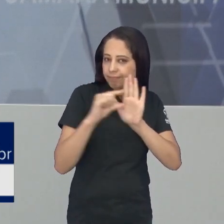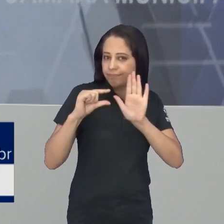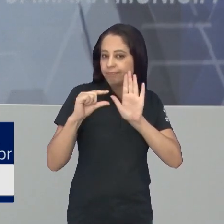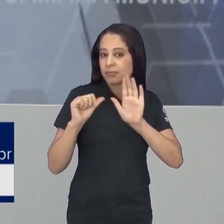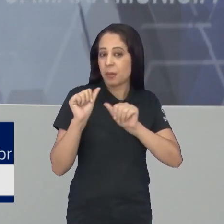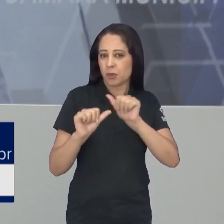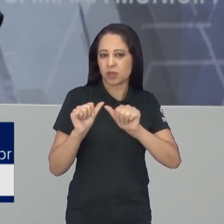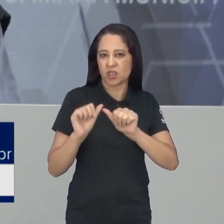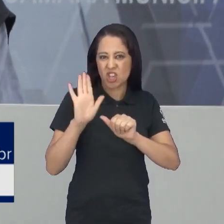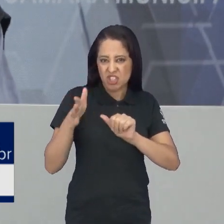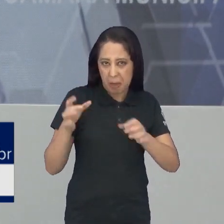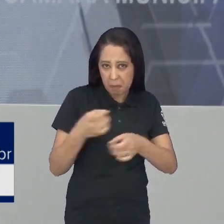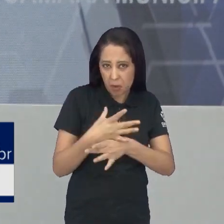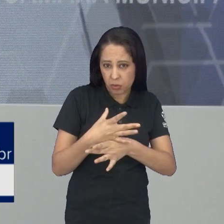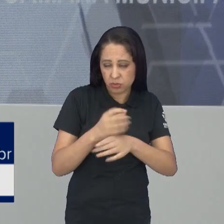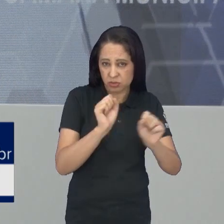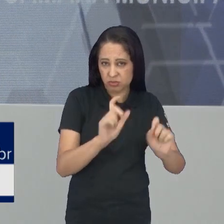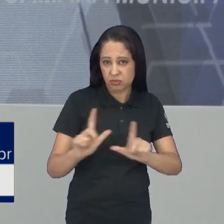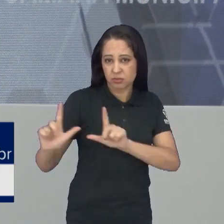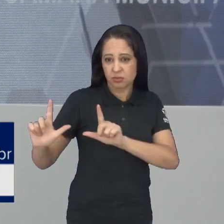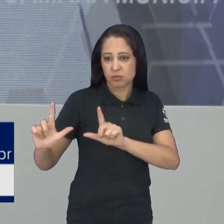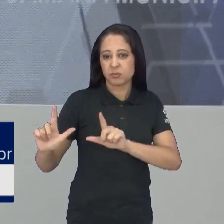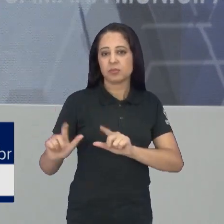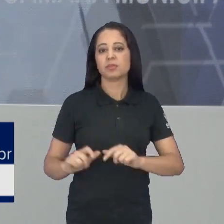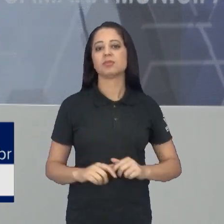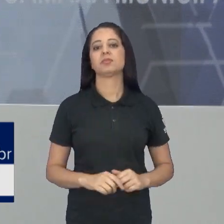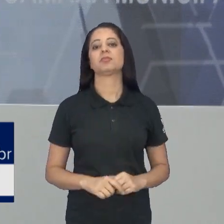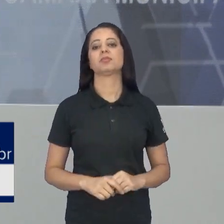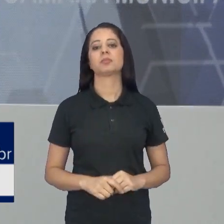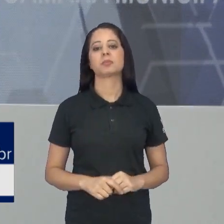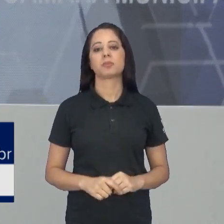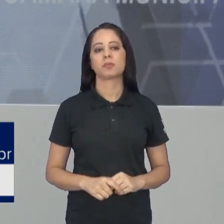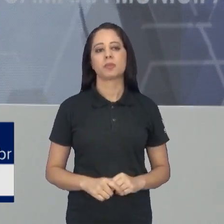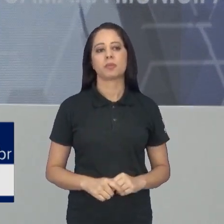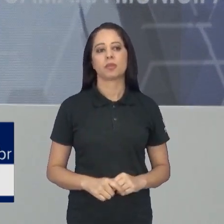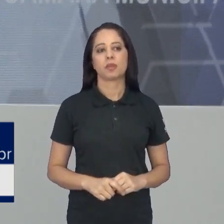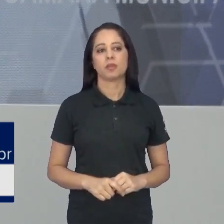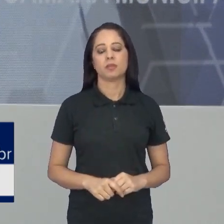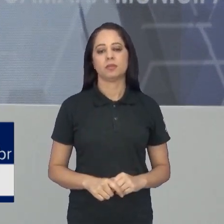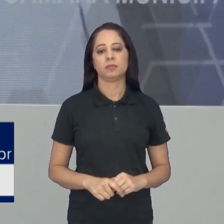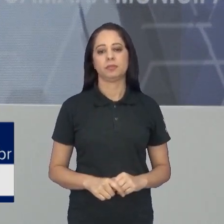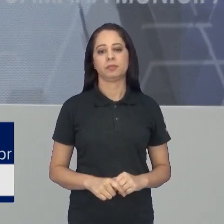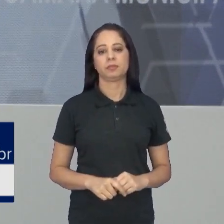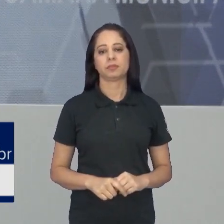Está pronto aí, ô? Ah, tá ali, ó.